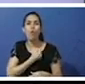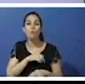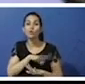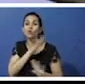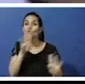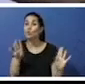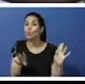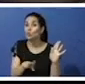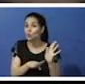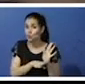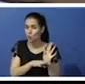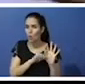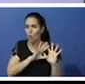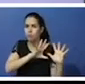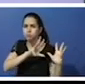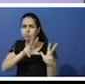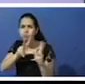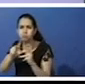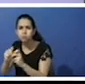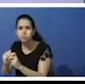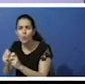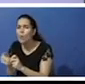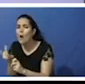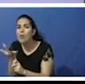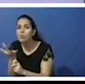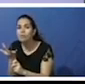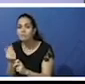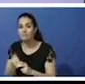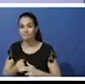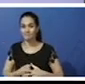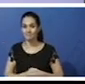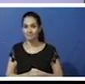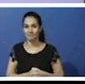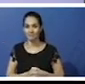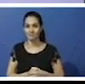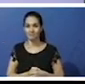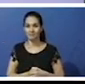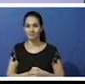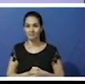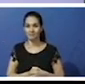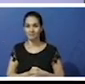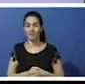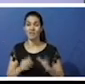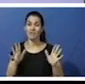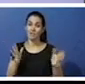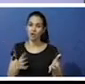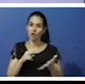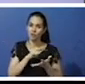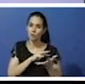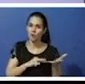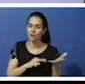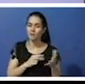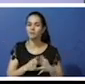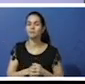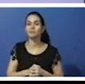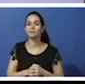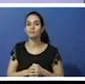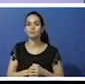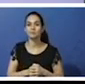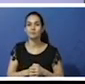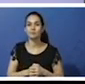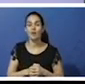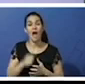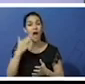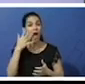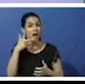total, todas as sementes juntas, certo? Agora nós vamos voltar e ler o exercício para ela.